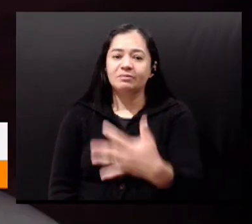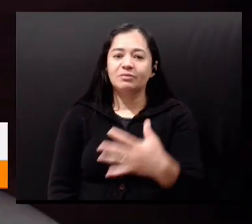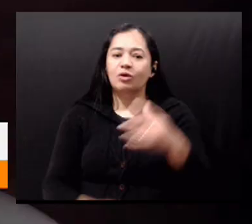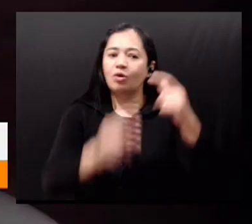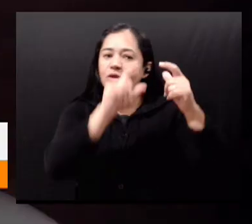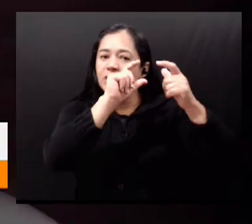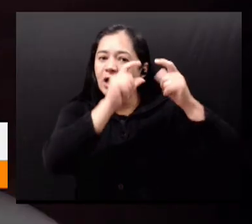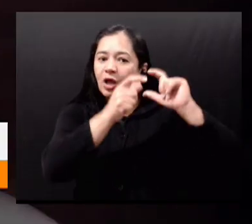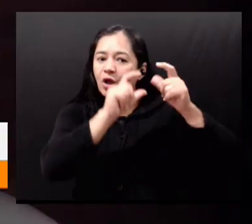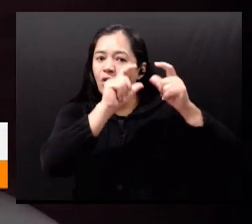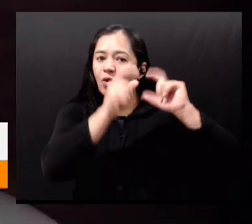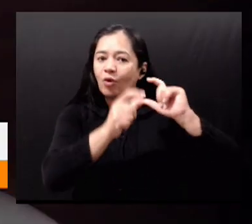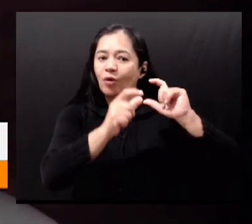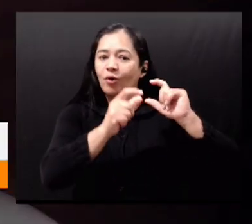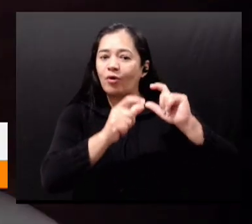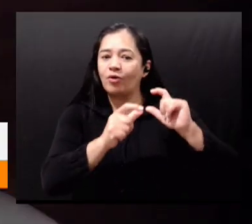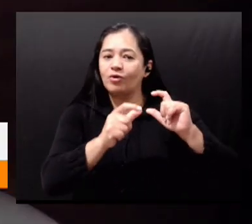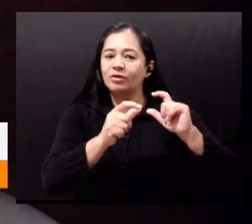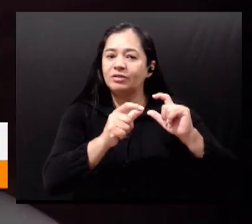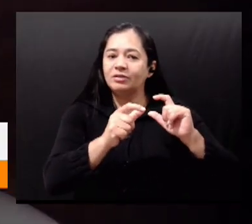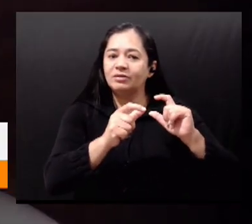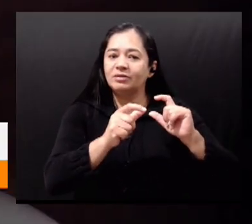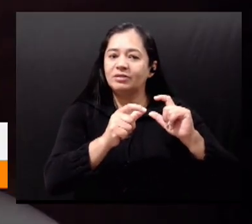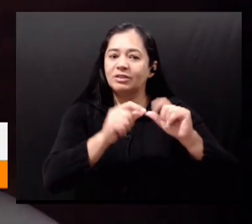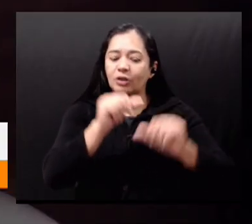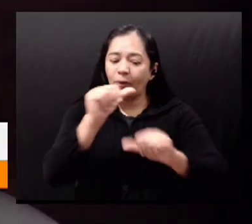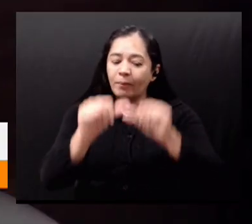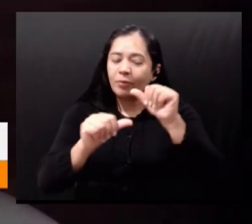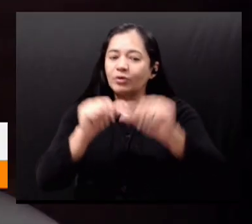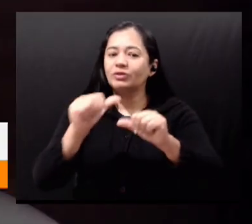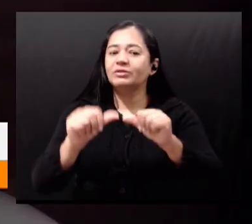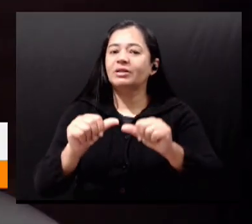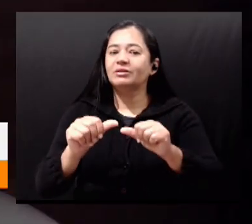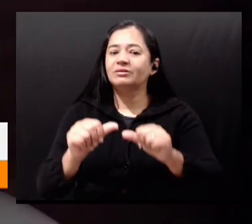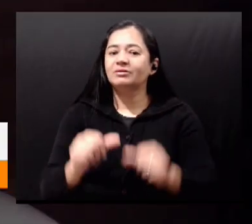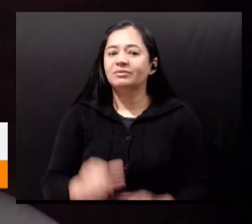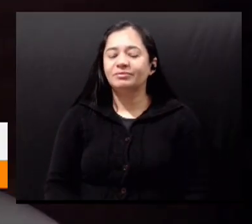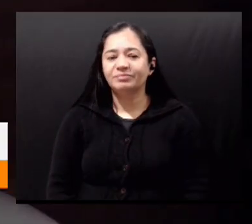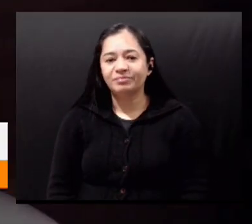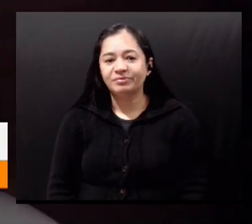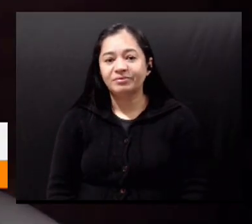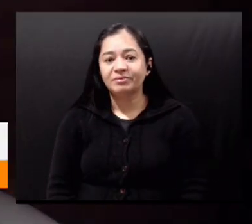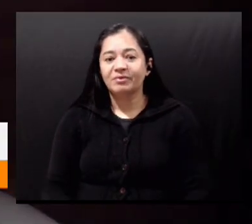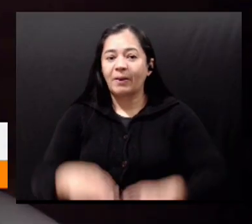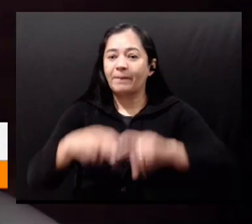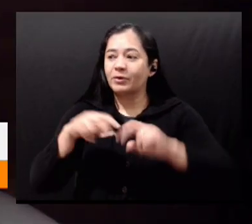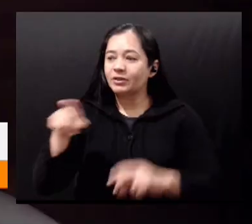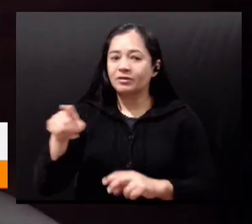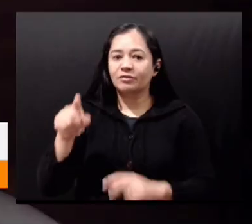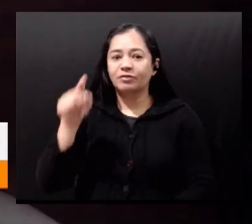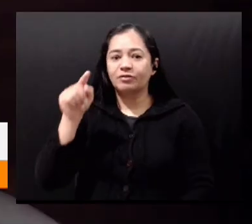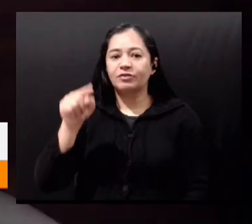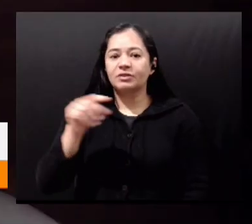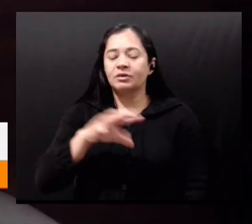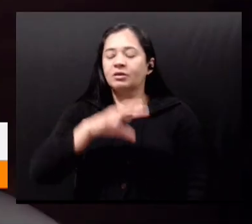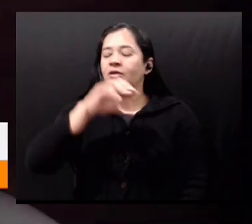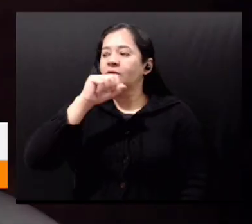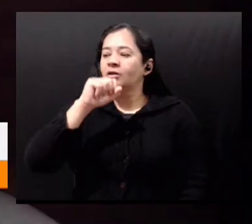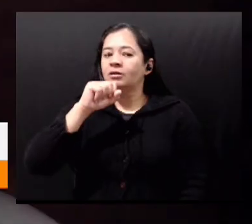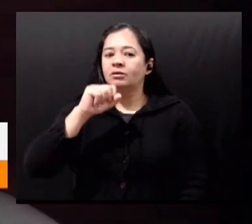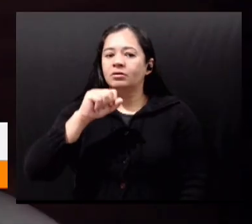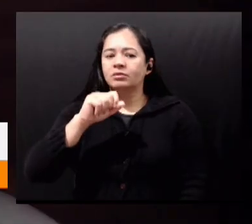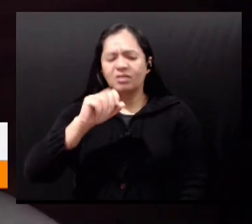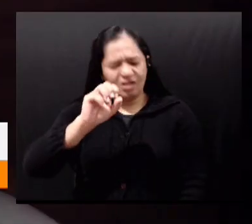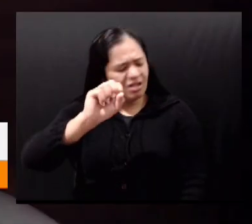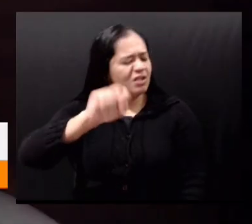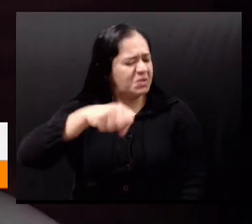começando a ficar distorcida. Olha isso, É uma gente. distorção. Aham. Tanto que você depois respirou e falou assim: "Não, vai dar tempo sim". Olhou